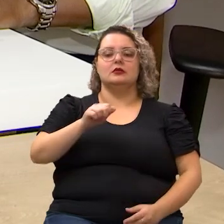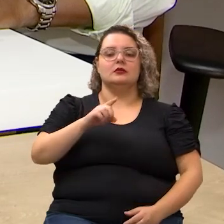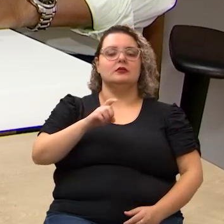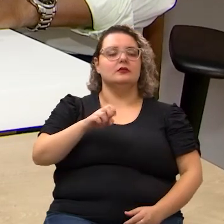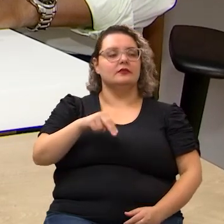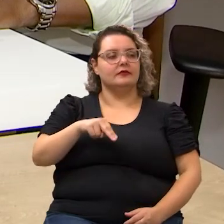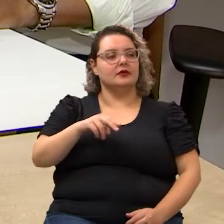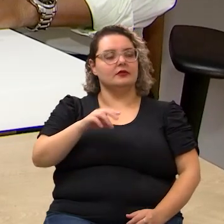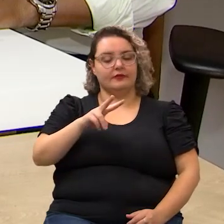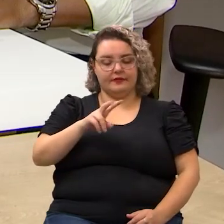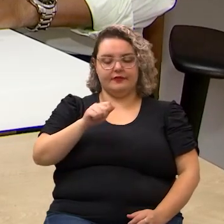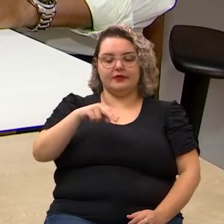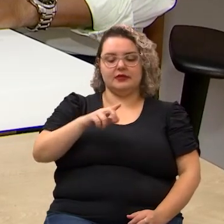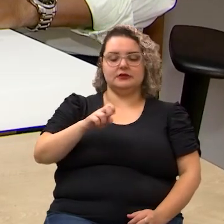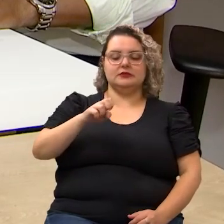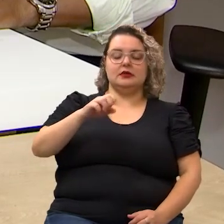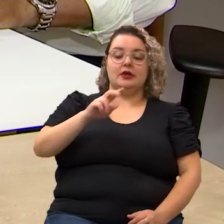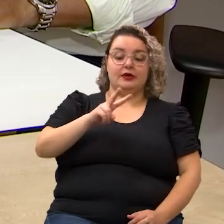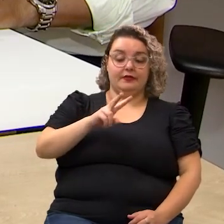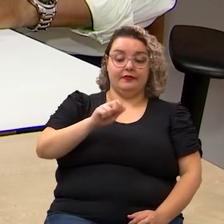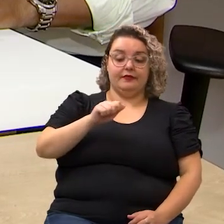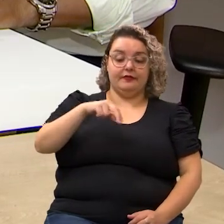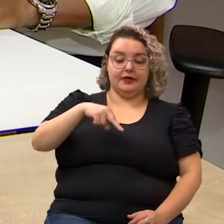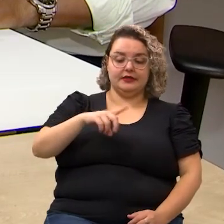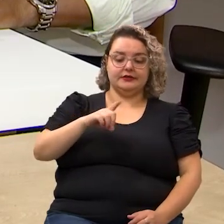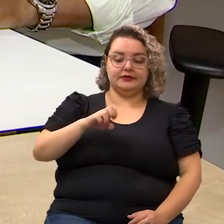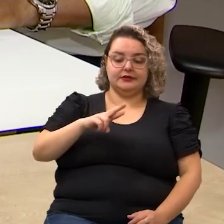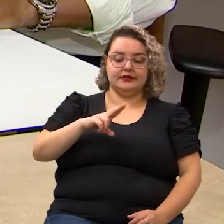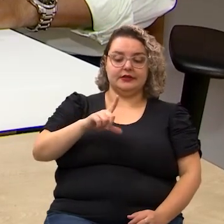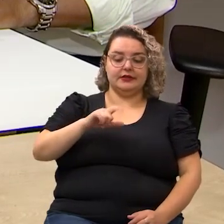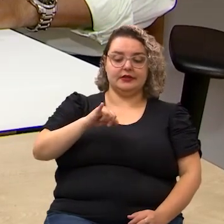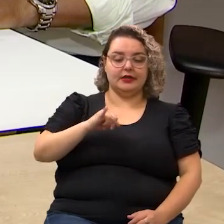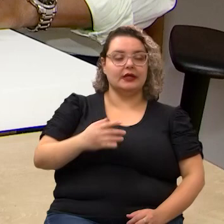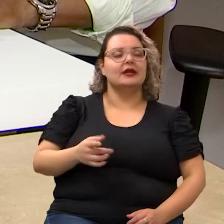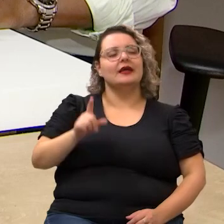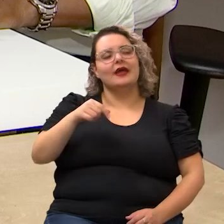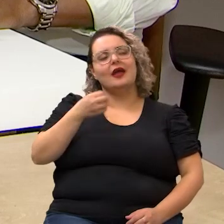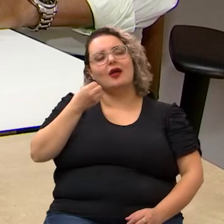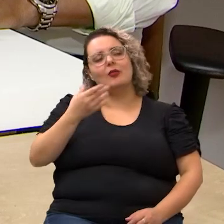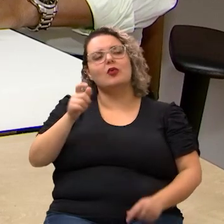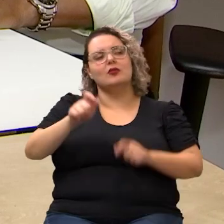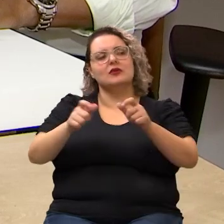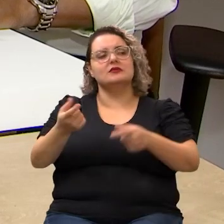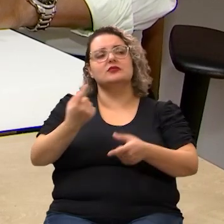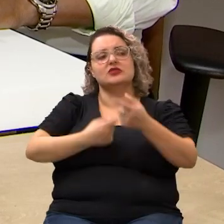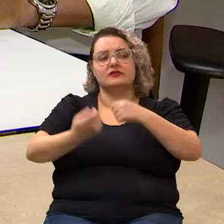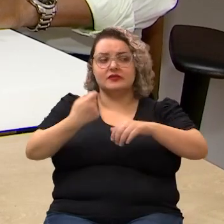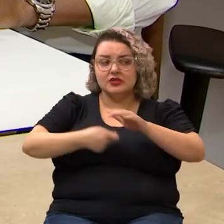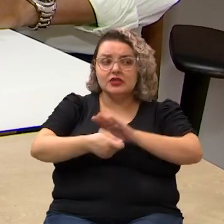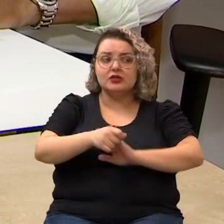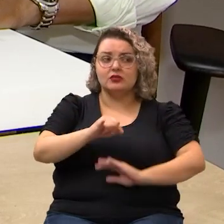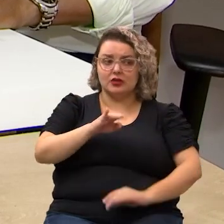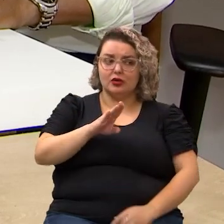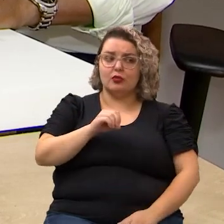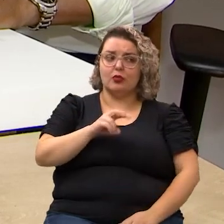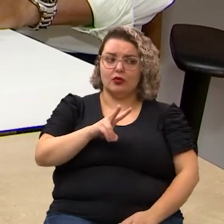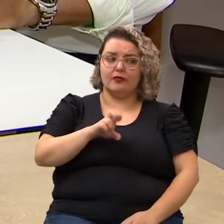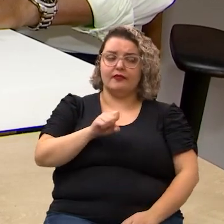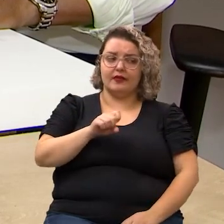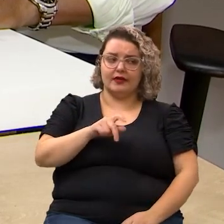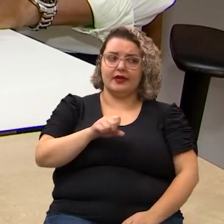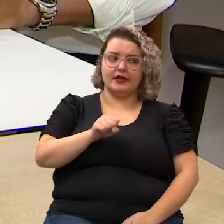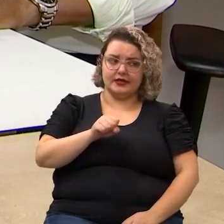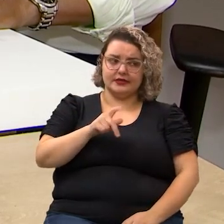Wander, é viável as pessoas investirem no Ibovespa? Sim, tem formas de